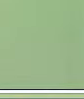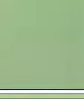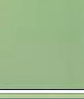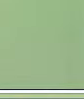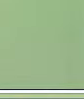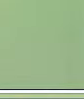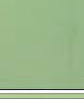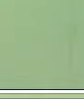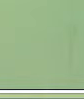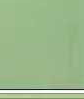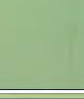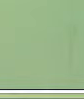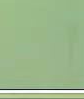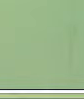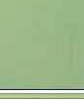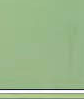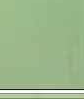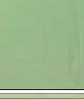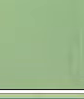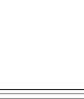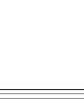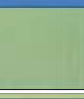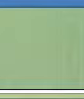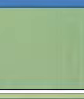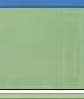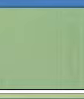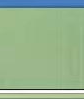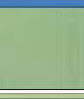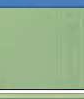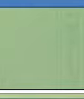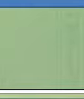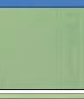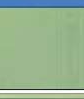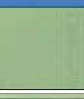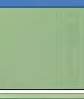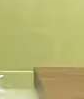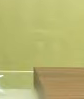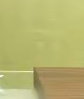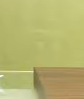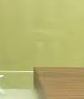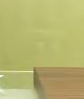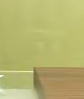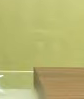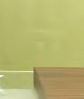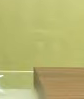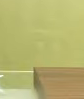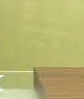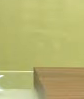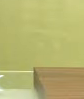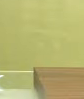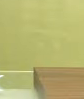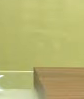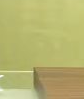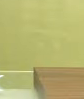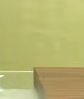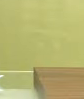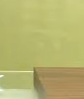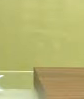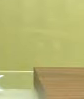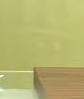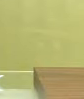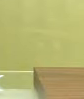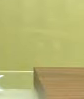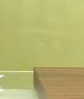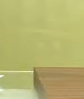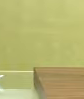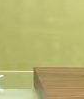campos grandes que nós veremos aqui, porém não na pronúncia. Lembrem-se, na aula passada nós comentamos que a fala é individual, não é, professora Ruth?